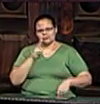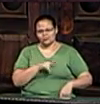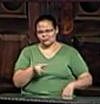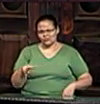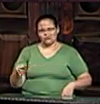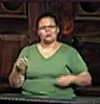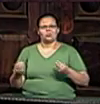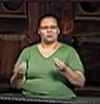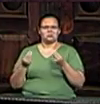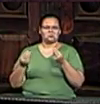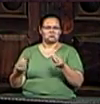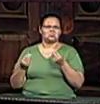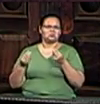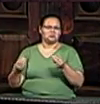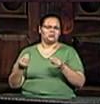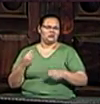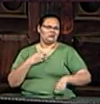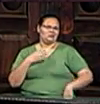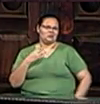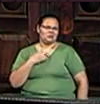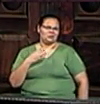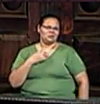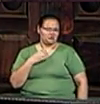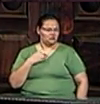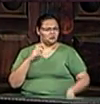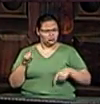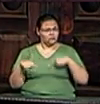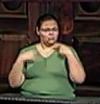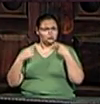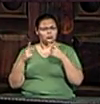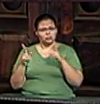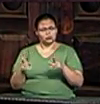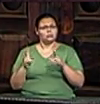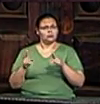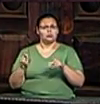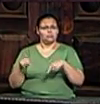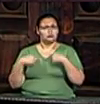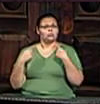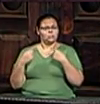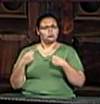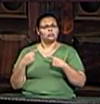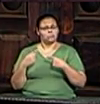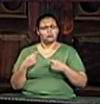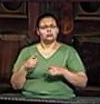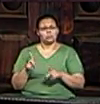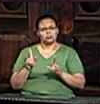isso, eu me sinto atingido também. Eu me sinto atingido.